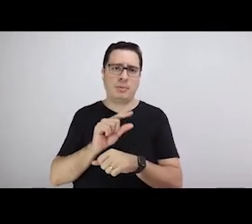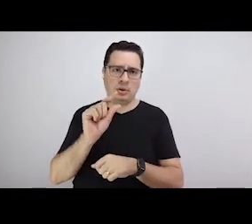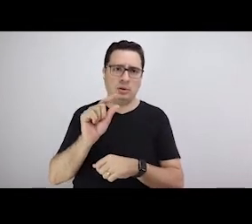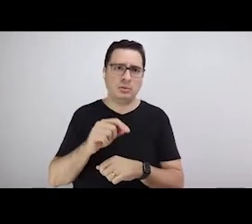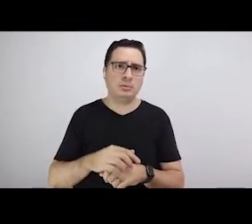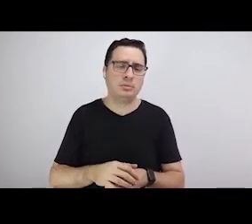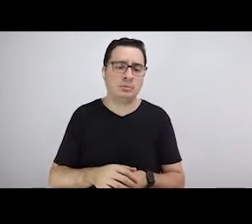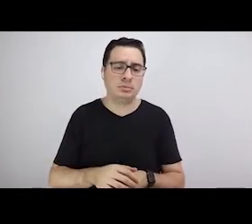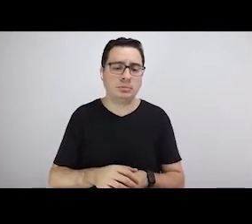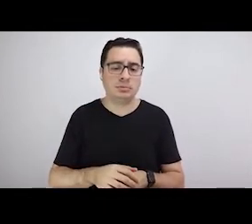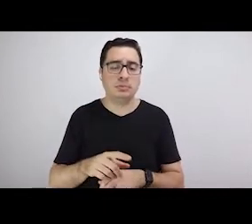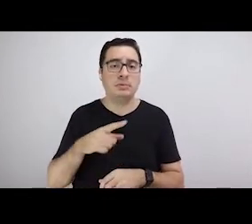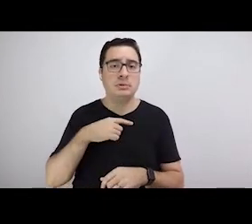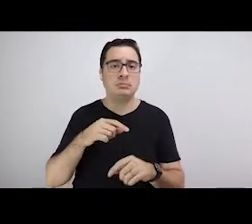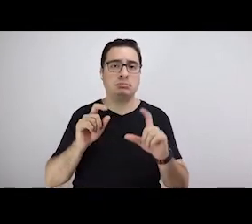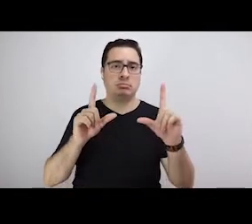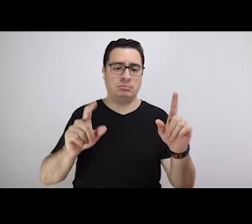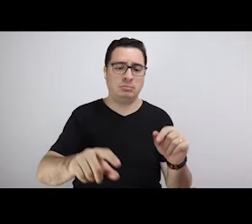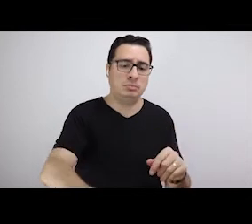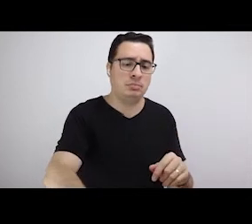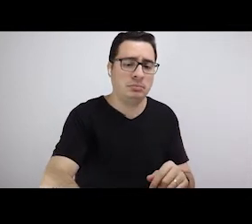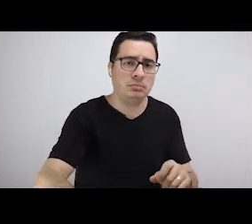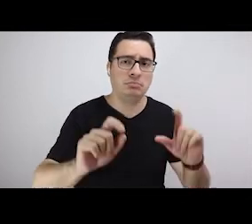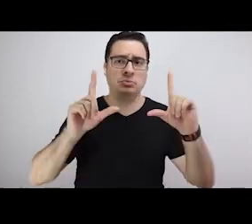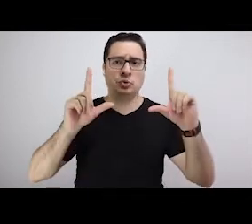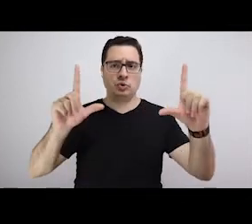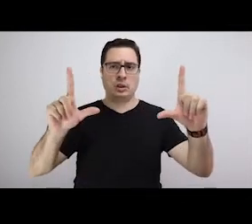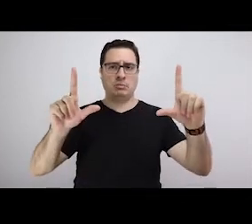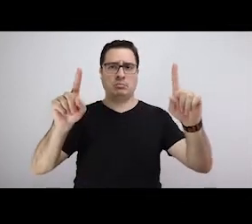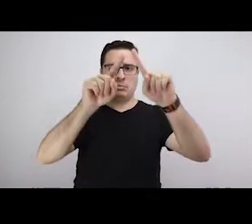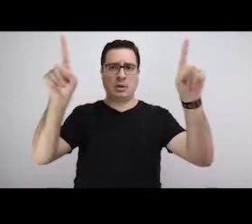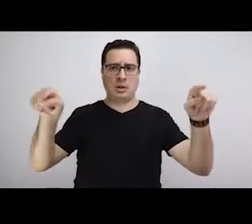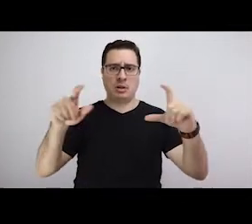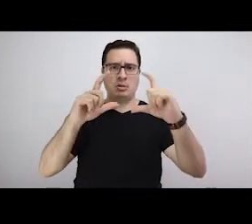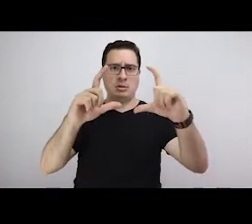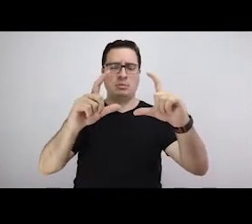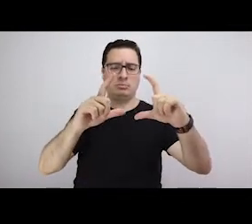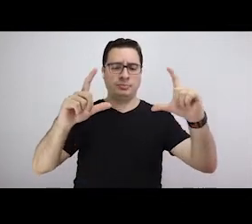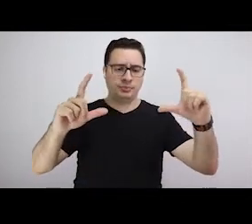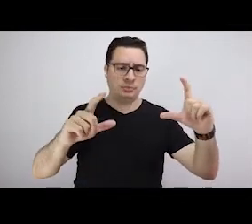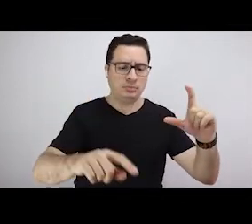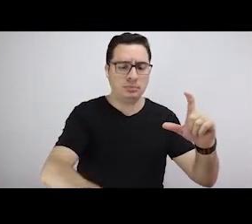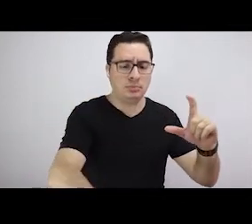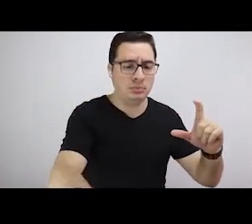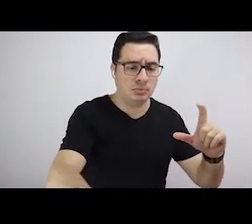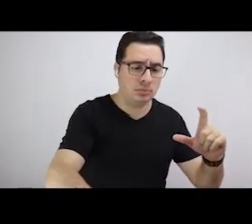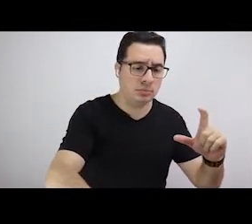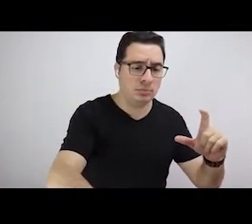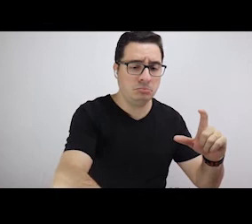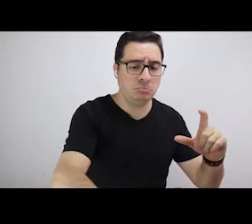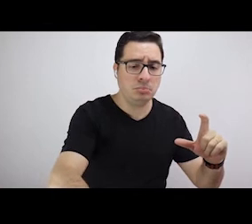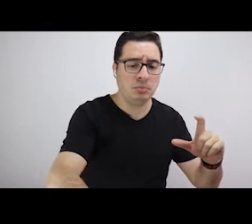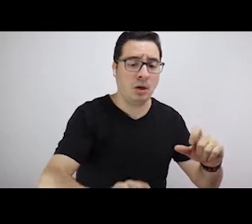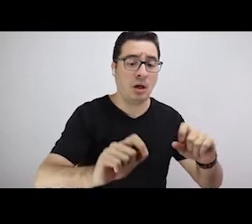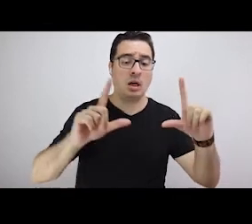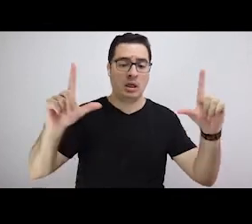Esse QR Code ele está centralizado na tela. Tá um tamanho bem pegando grande